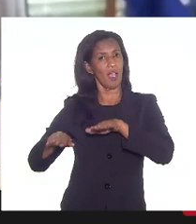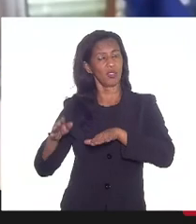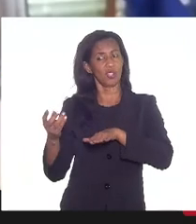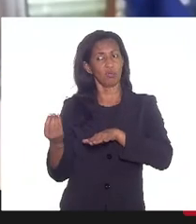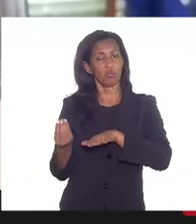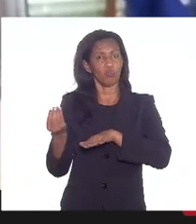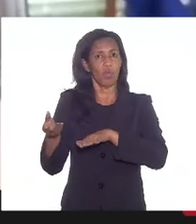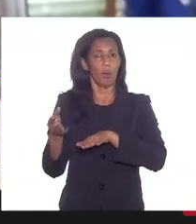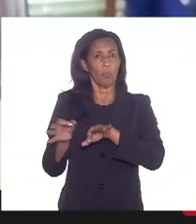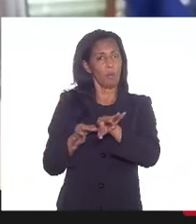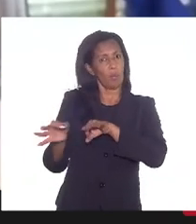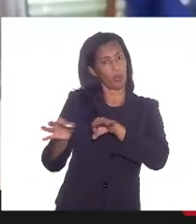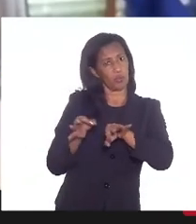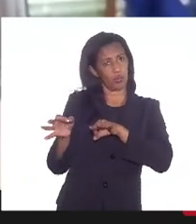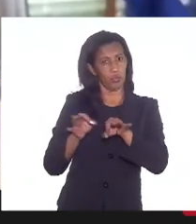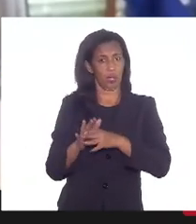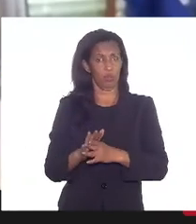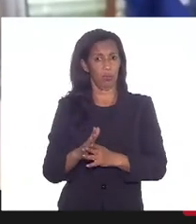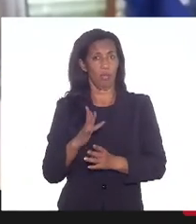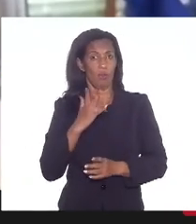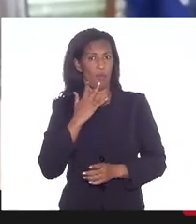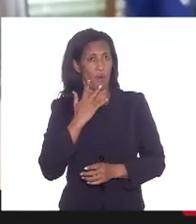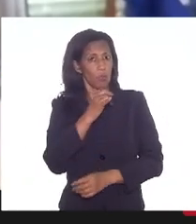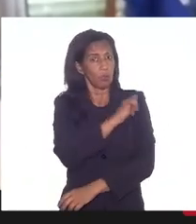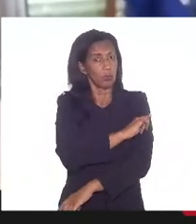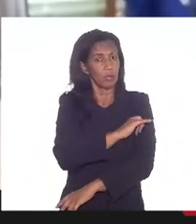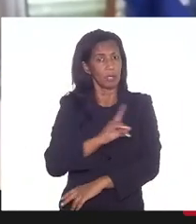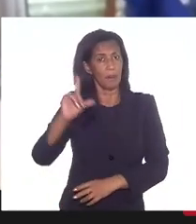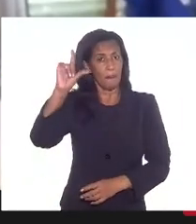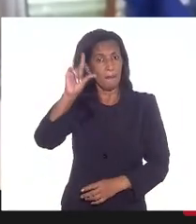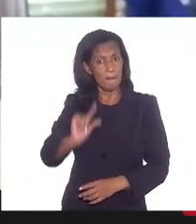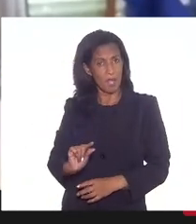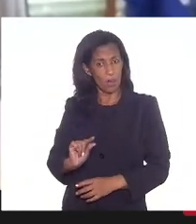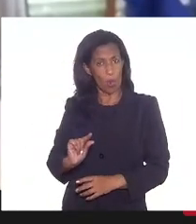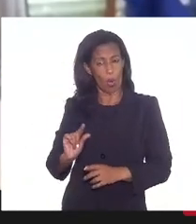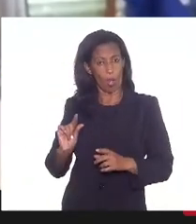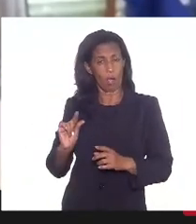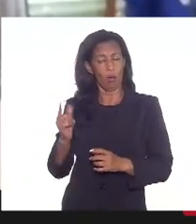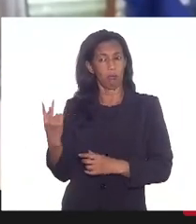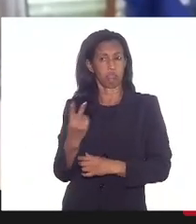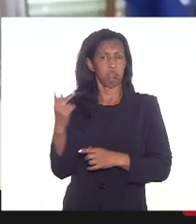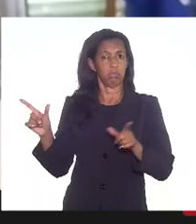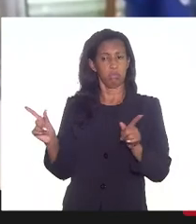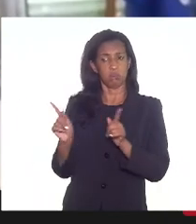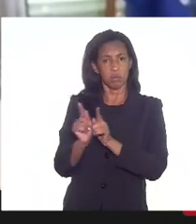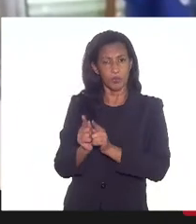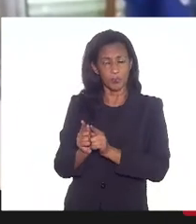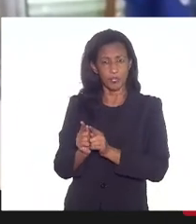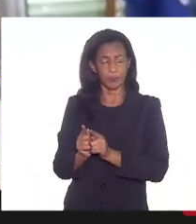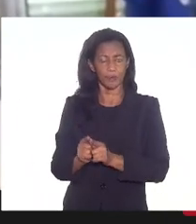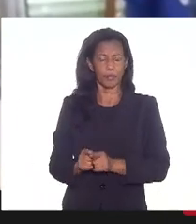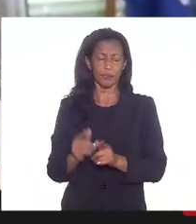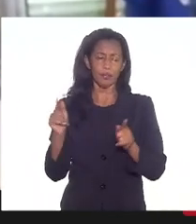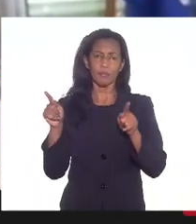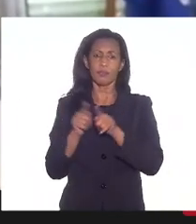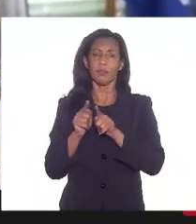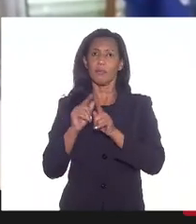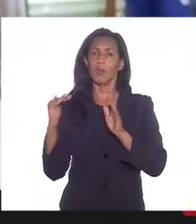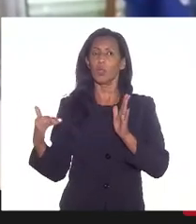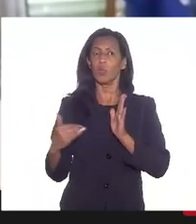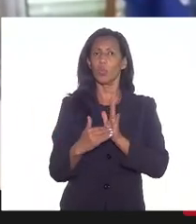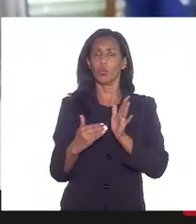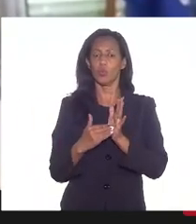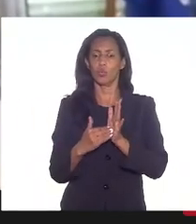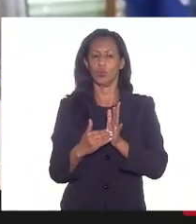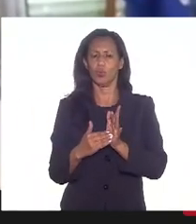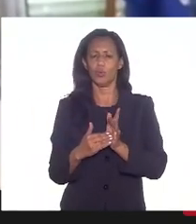projetos. Eu digo que o Rio de Janeiro tem que ter a menor margem de distribuição de todos. E talvez a última coisa, Silvio, é que